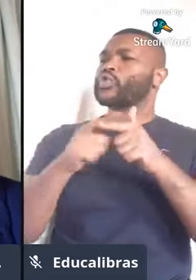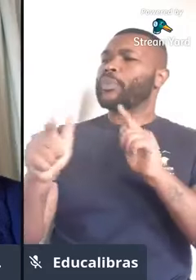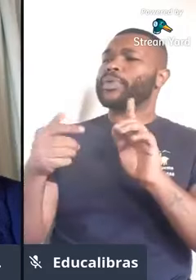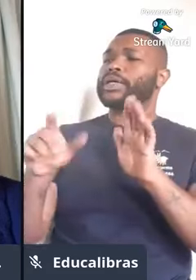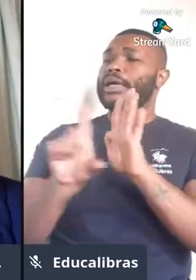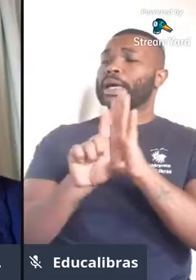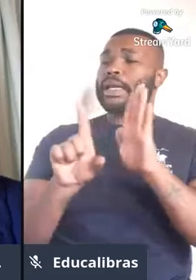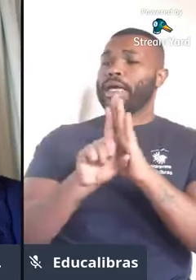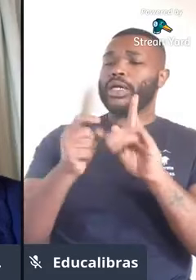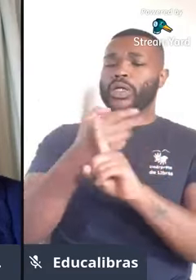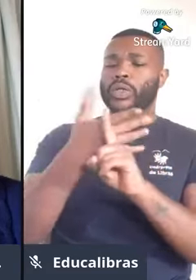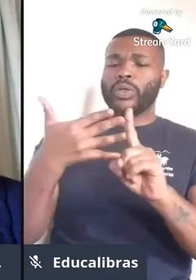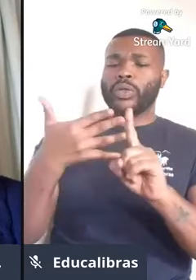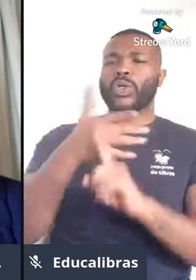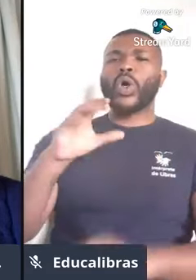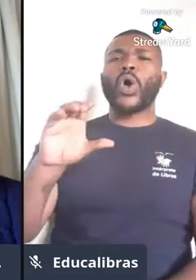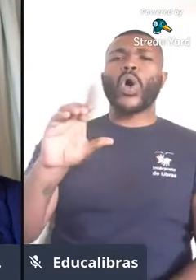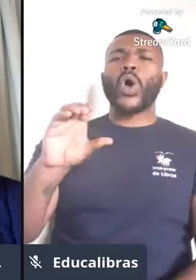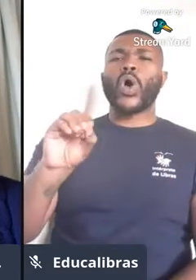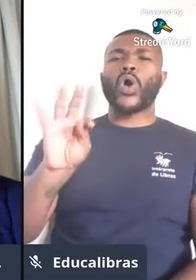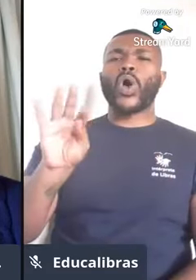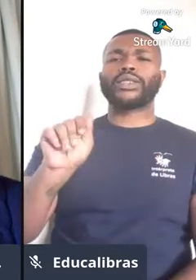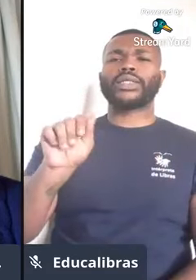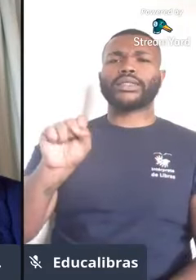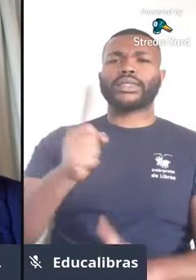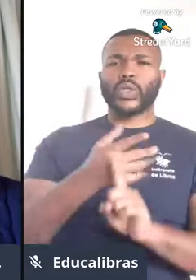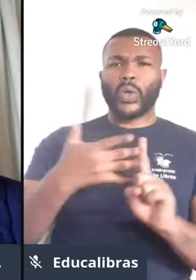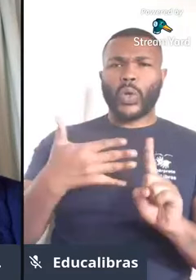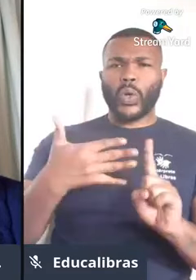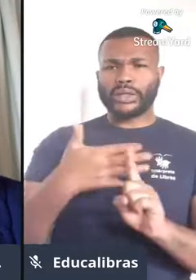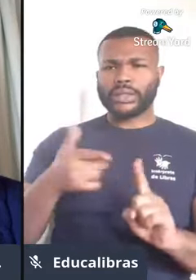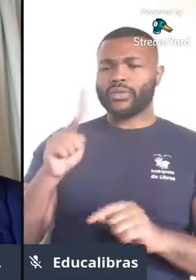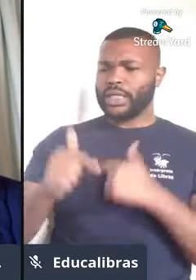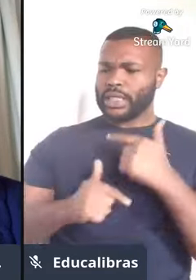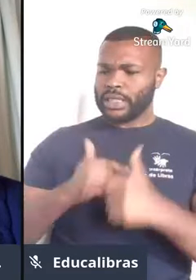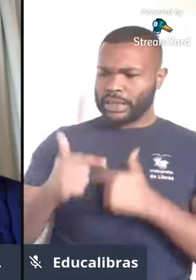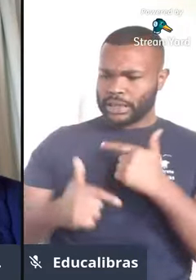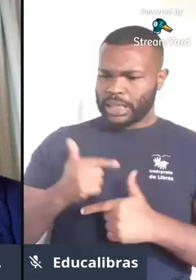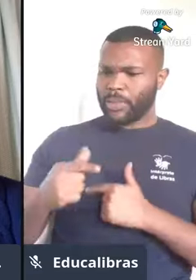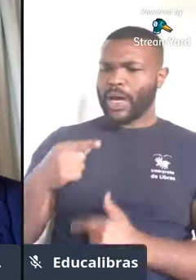de uma forma muito específica. Óbvio que você tem um trabalho amplo aí